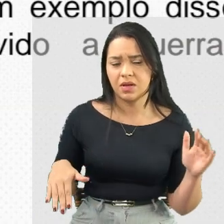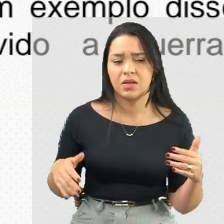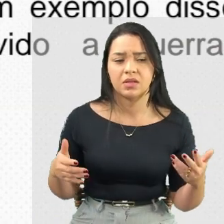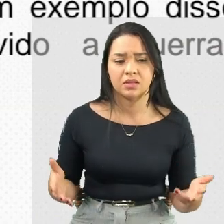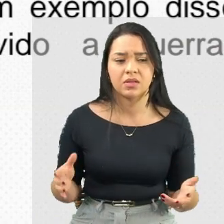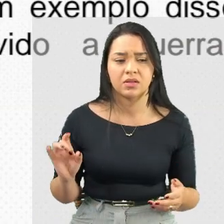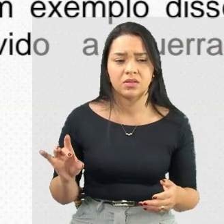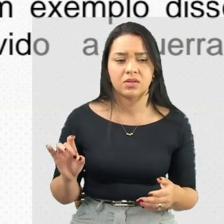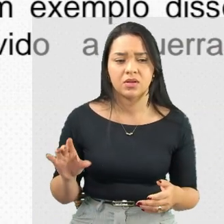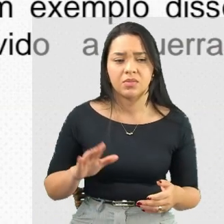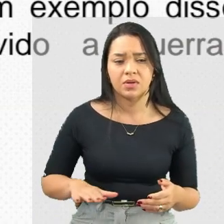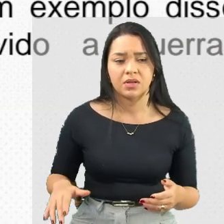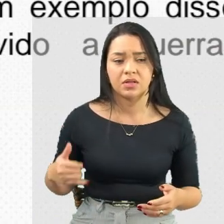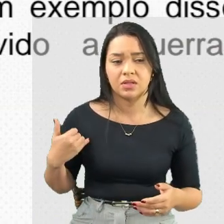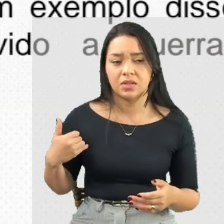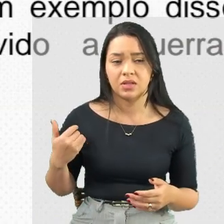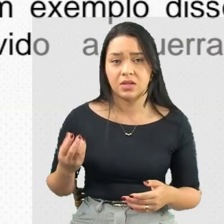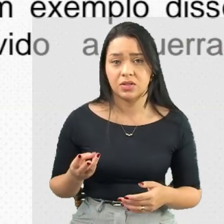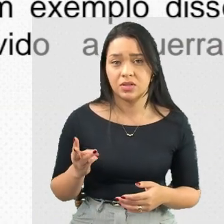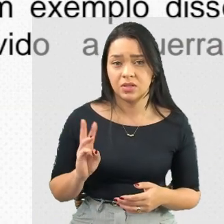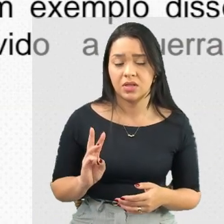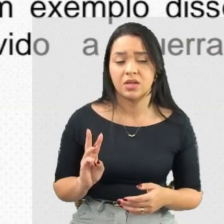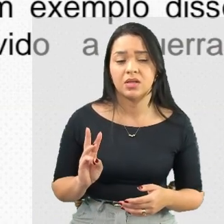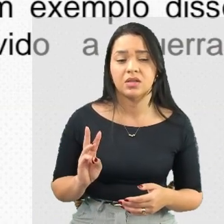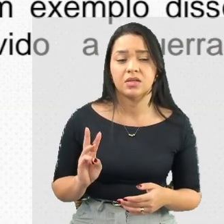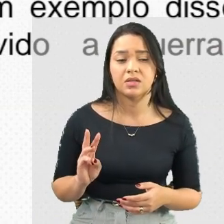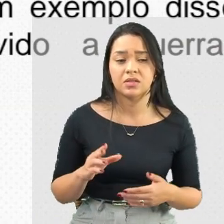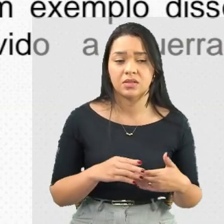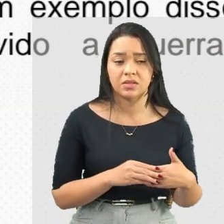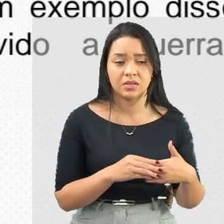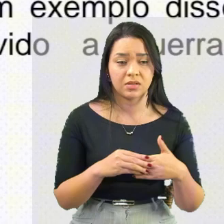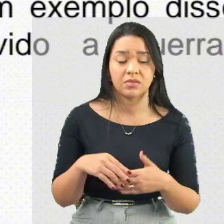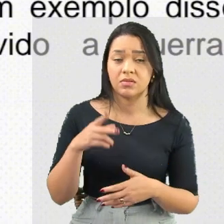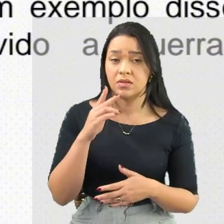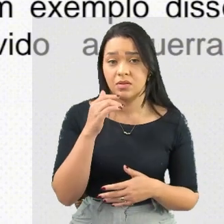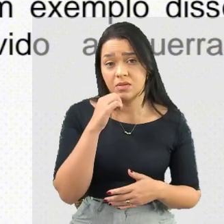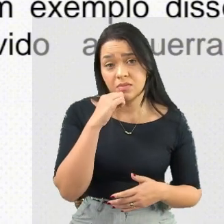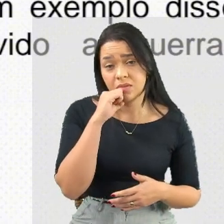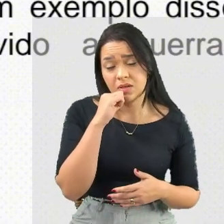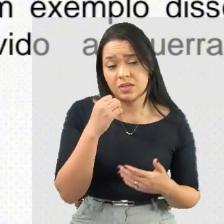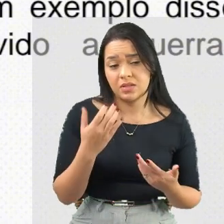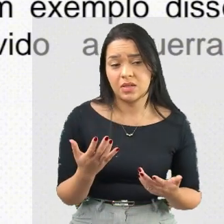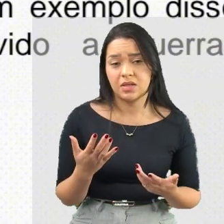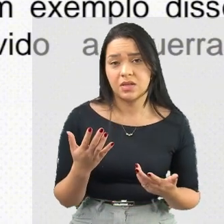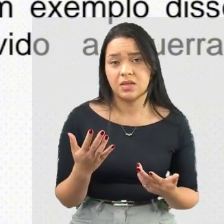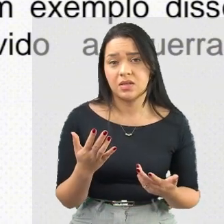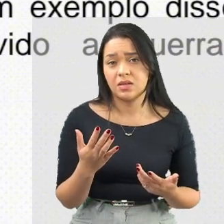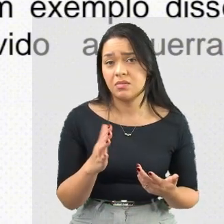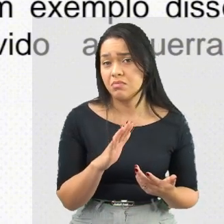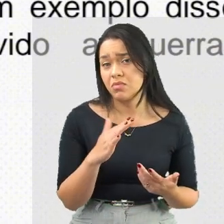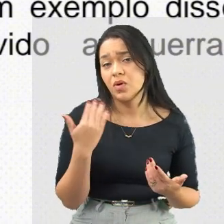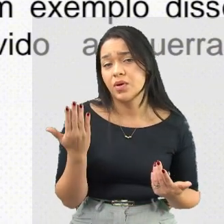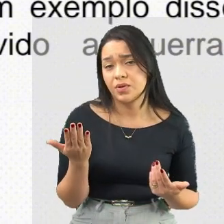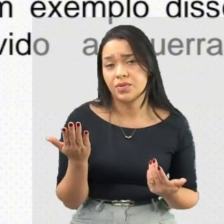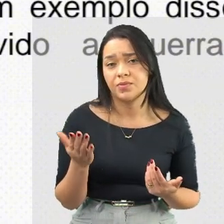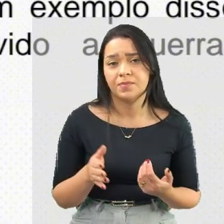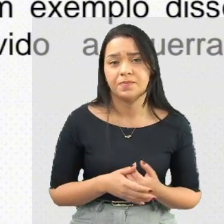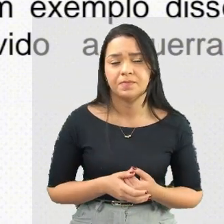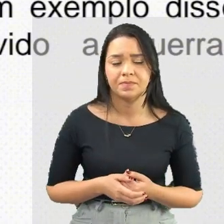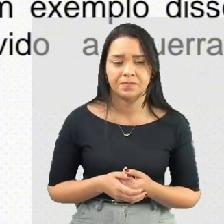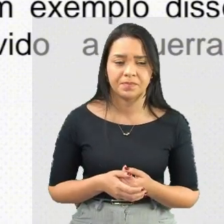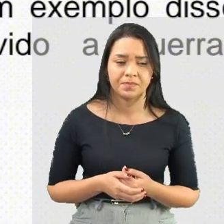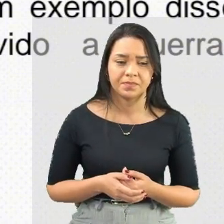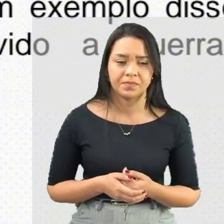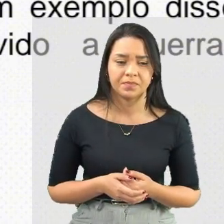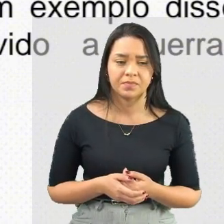era só uma criança de 3 anos que estava ali sendo levada por seus pais e que, num desastre, acabou, a